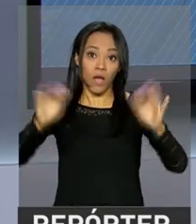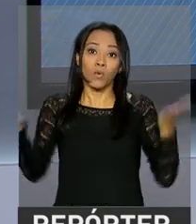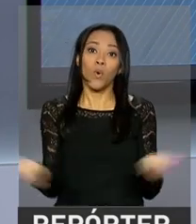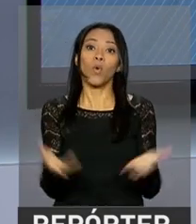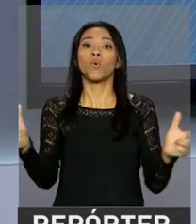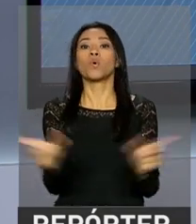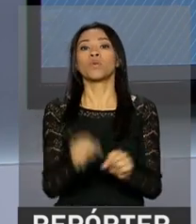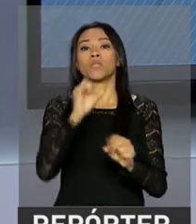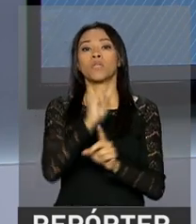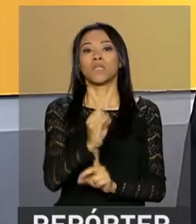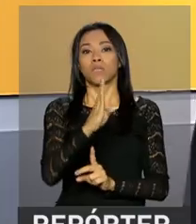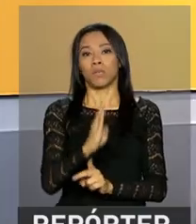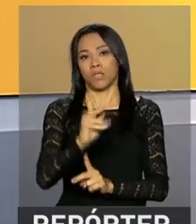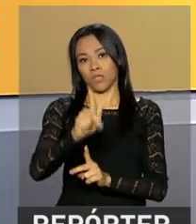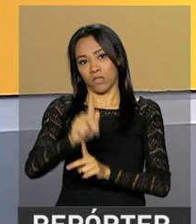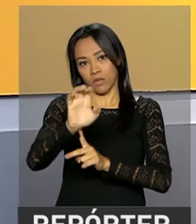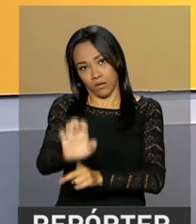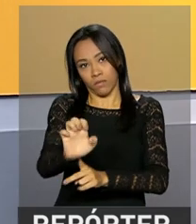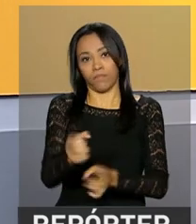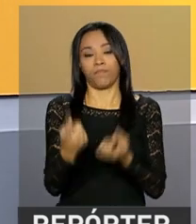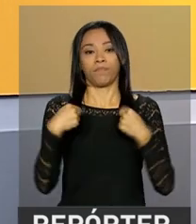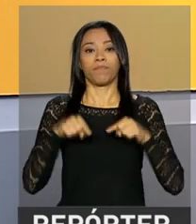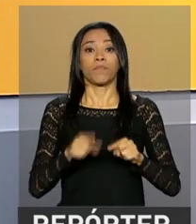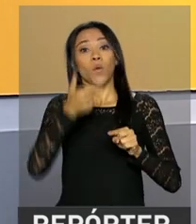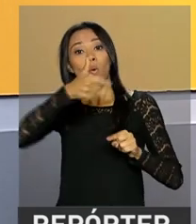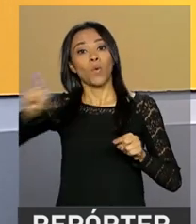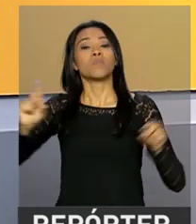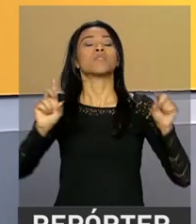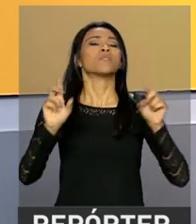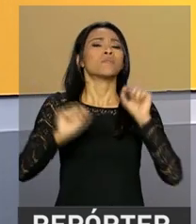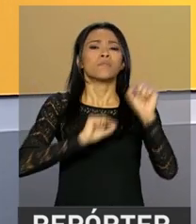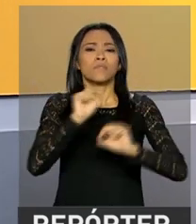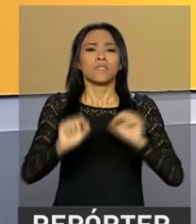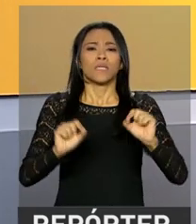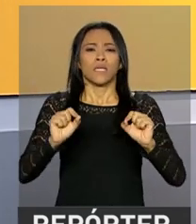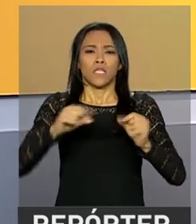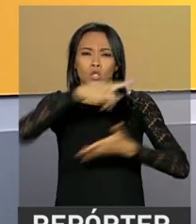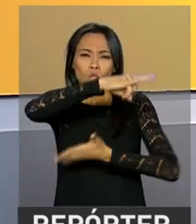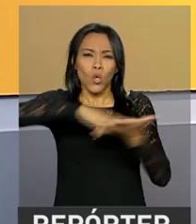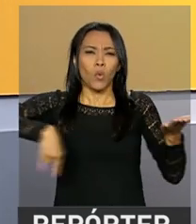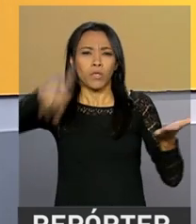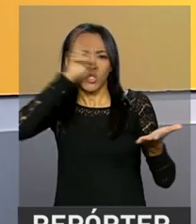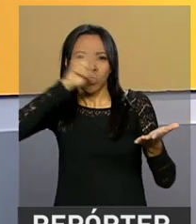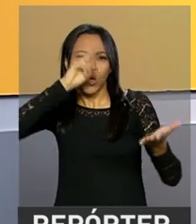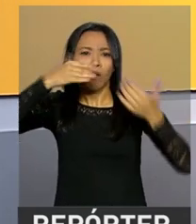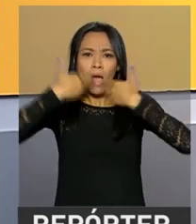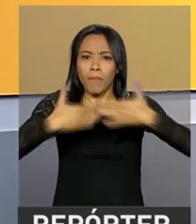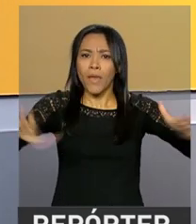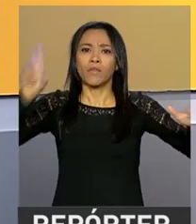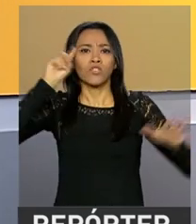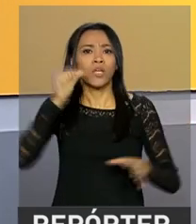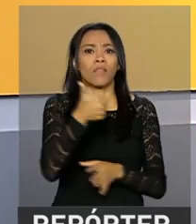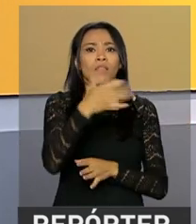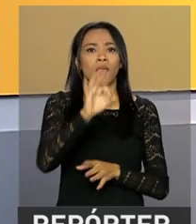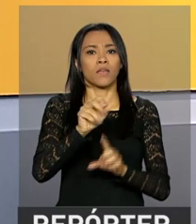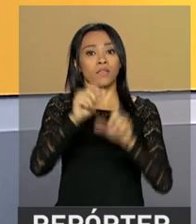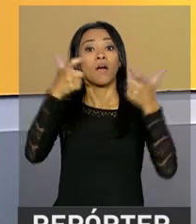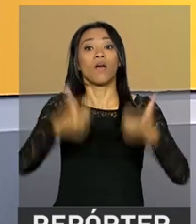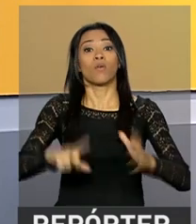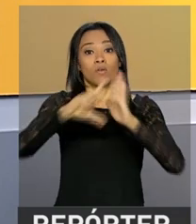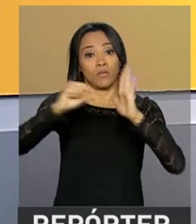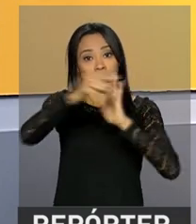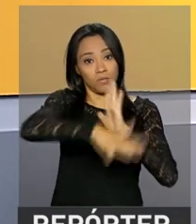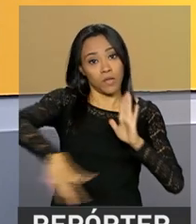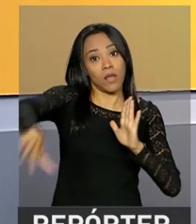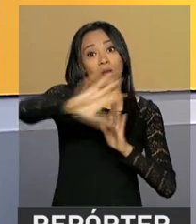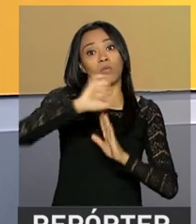pelo IBGE e olha uma exposição da de documentos históricos será aberto no dia 10 de Maio